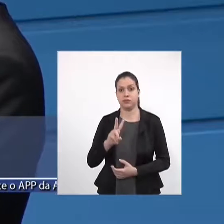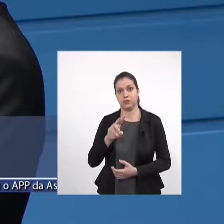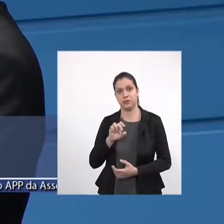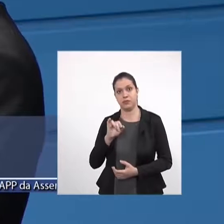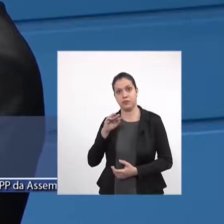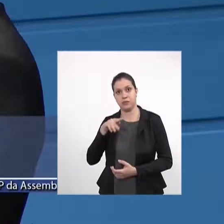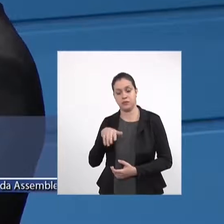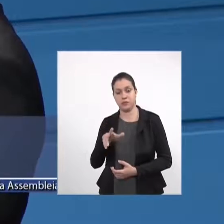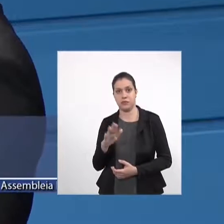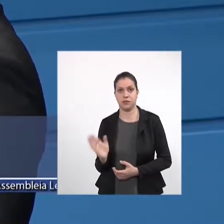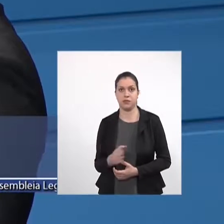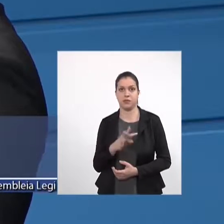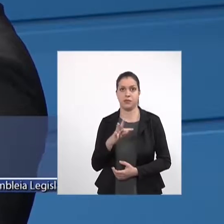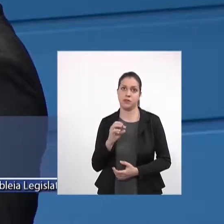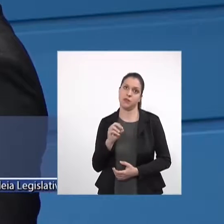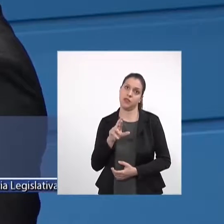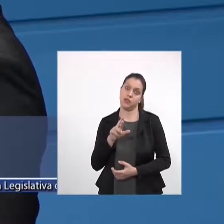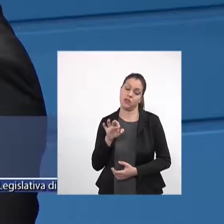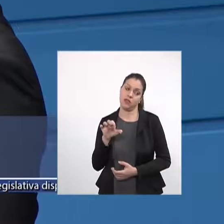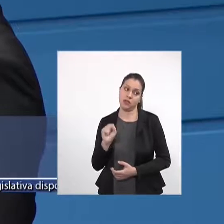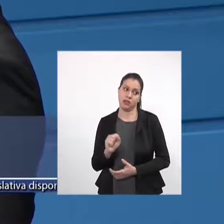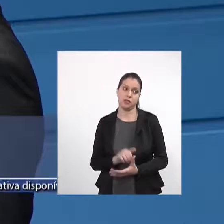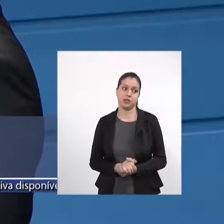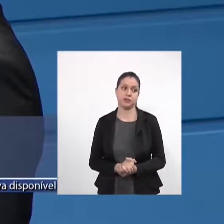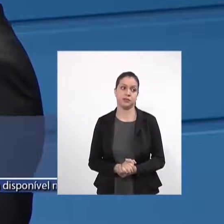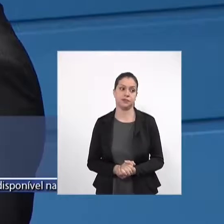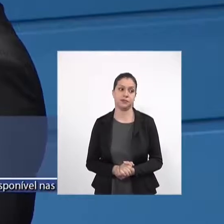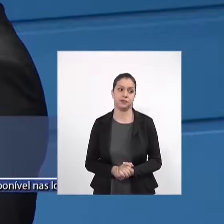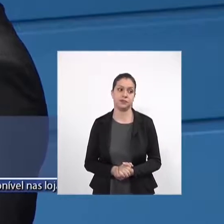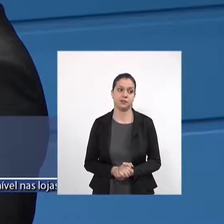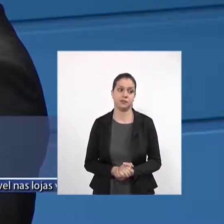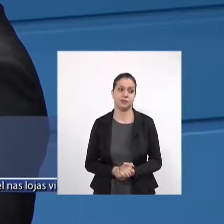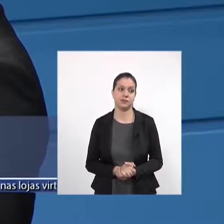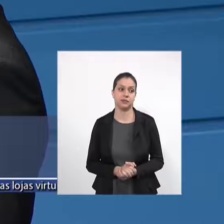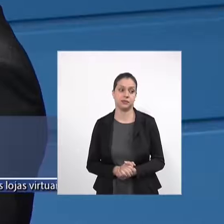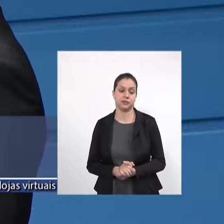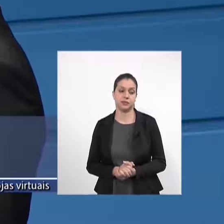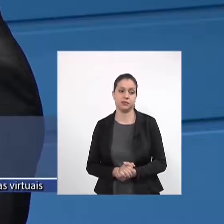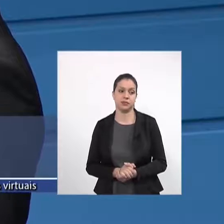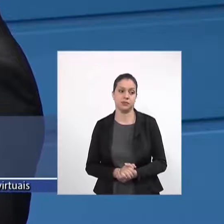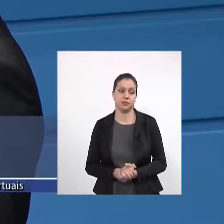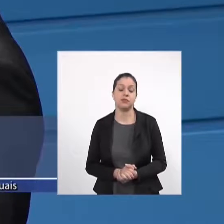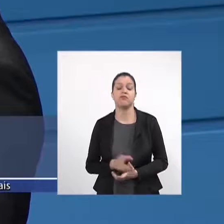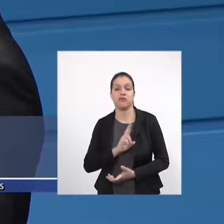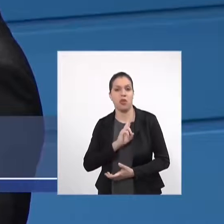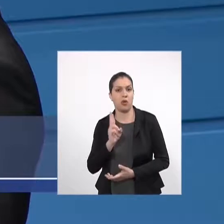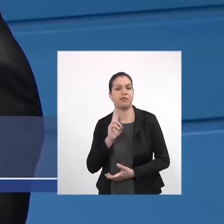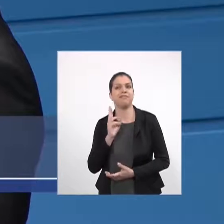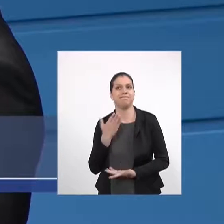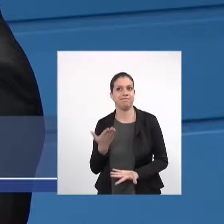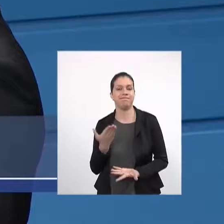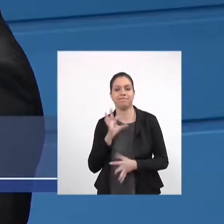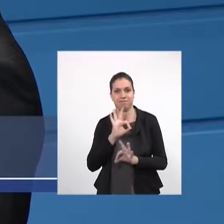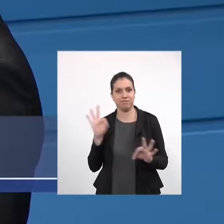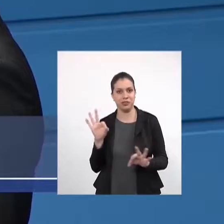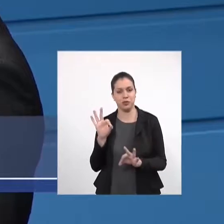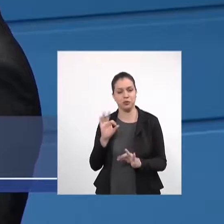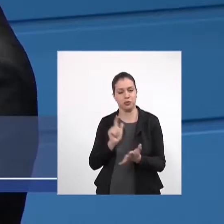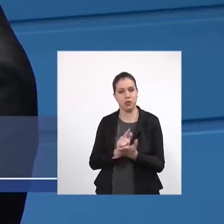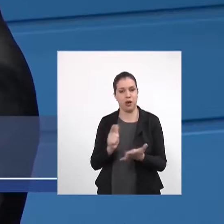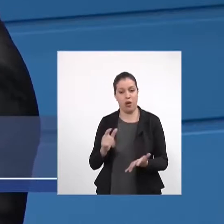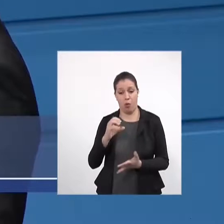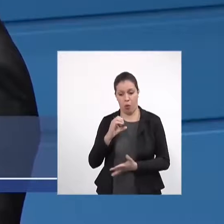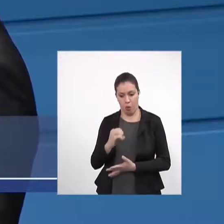Torres, e não poderia ter escolhido melhor nome do que o jornal O Progresso, porque